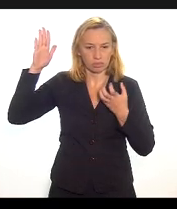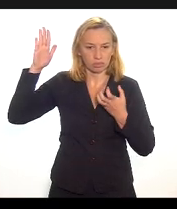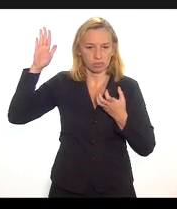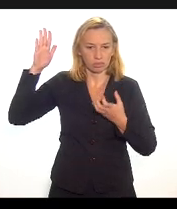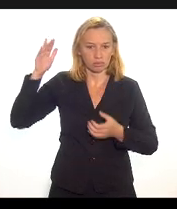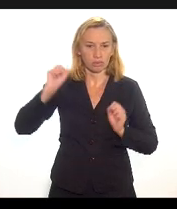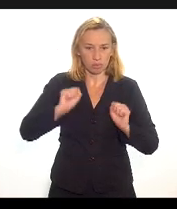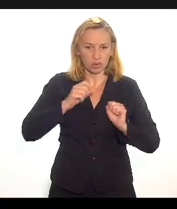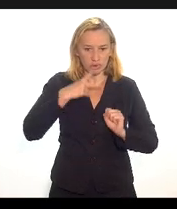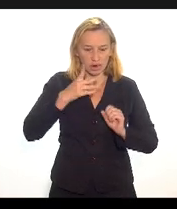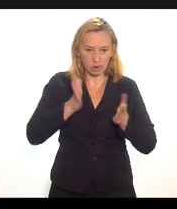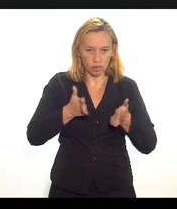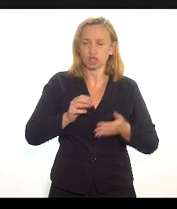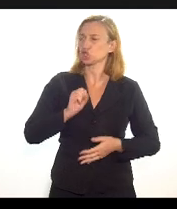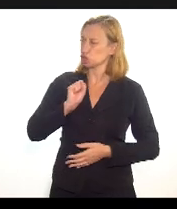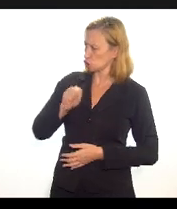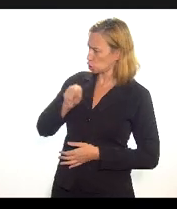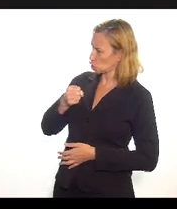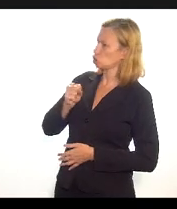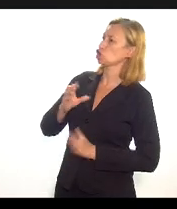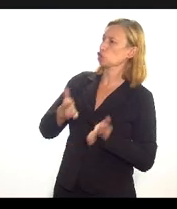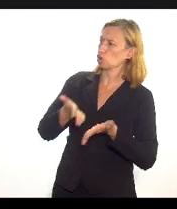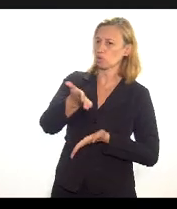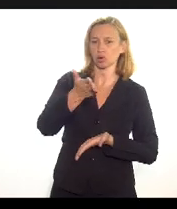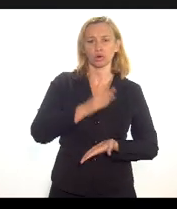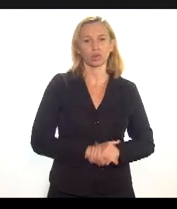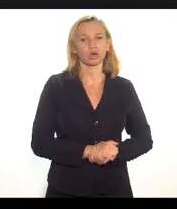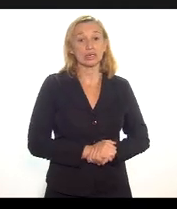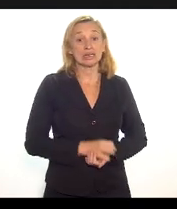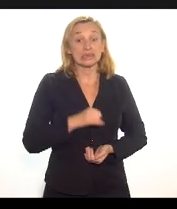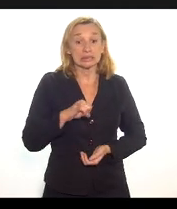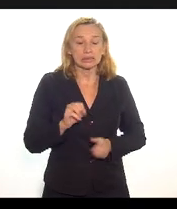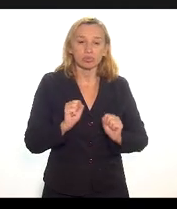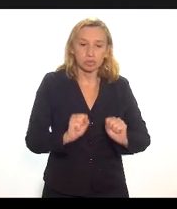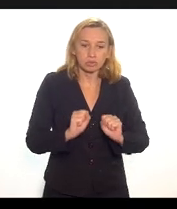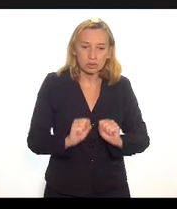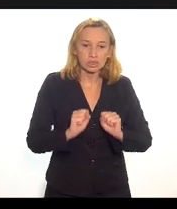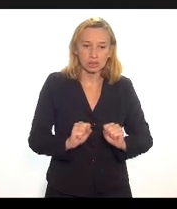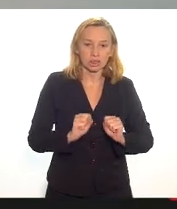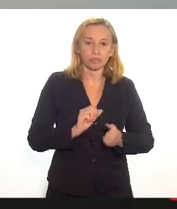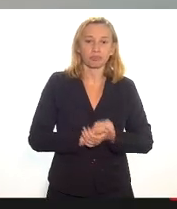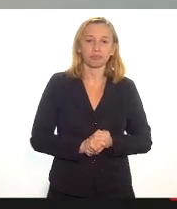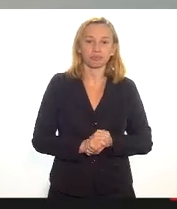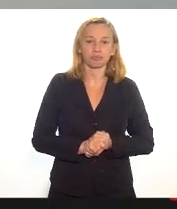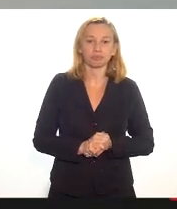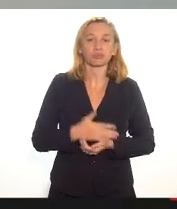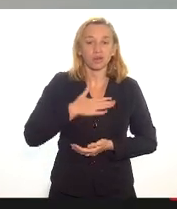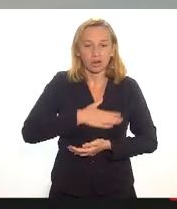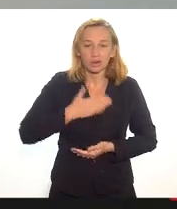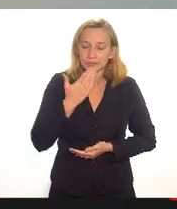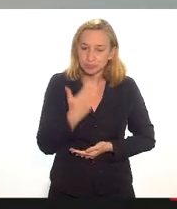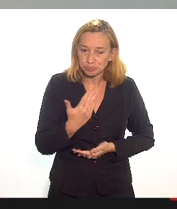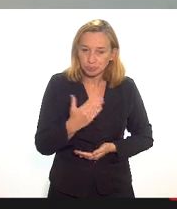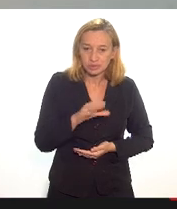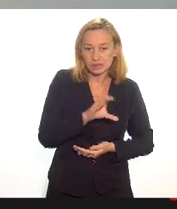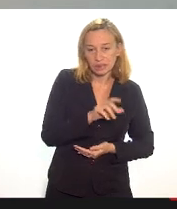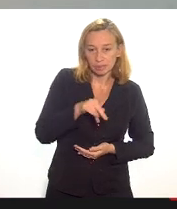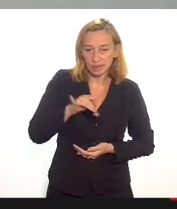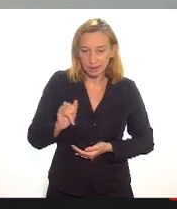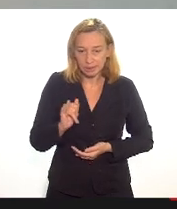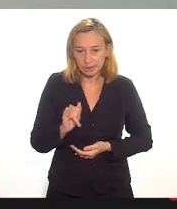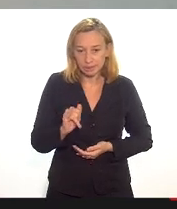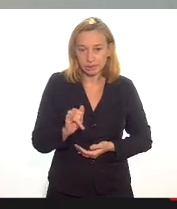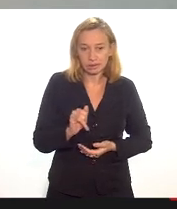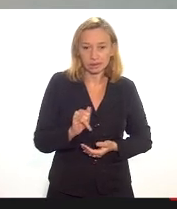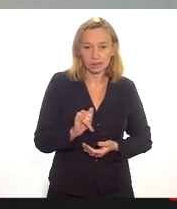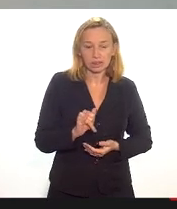Faço agora? Sim, agora. Se possível, a gente, assim, gostaria de pedir para a CPI, né, essa